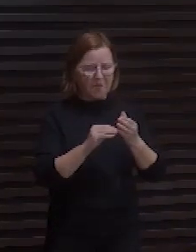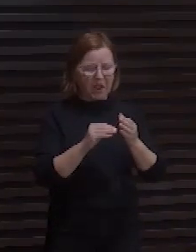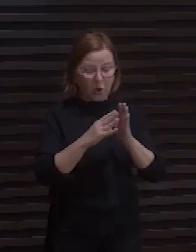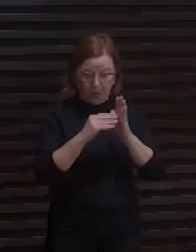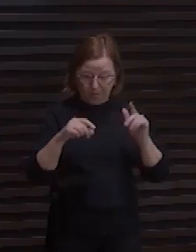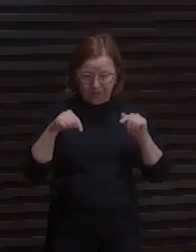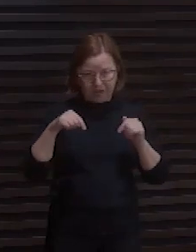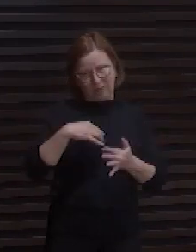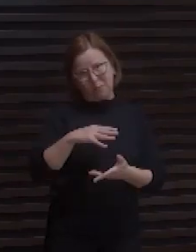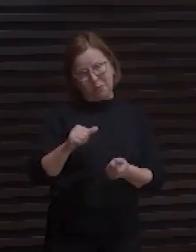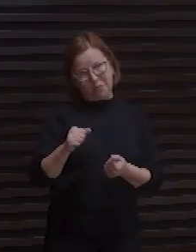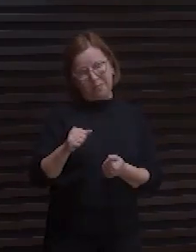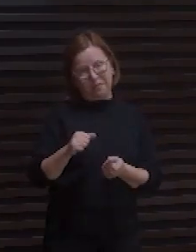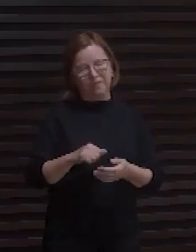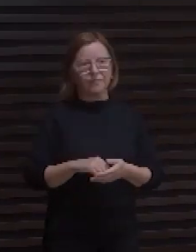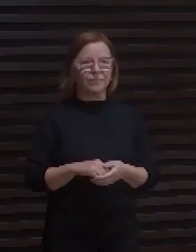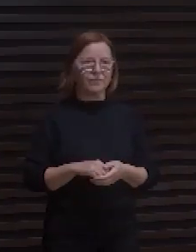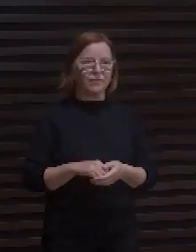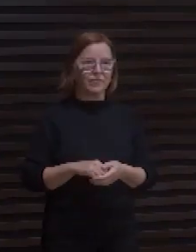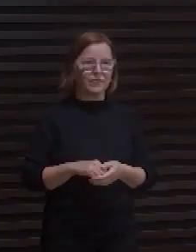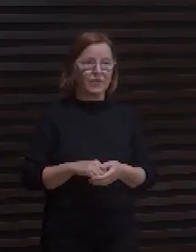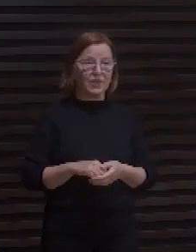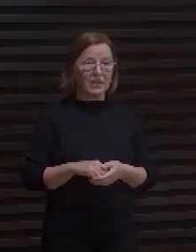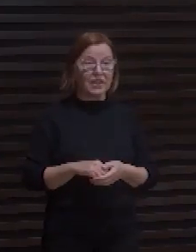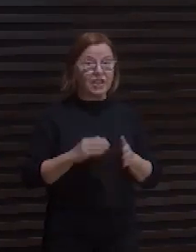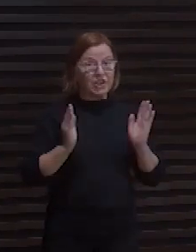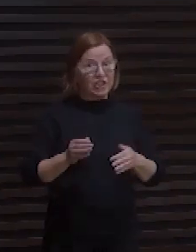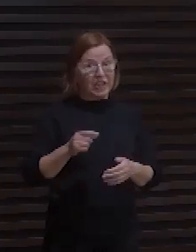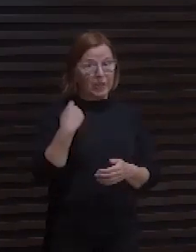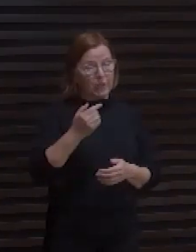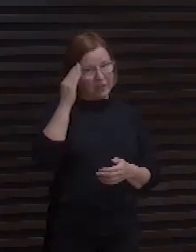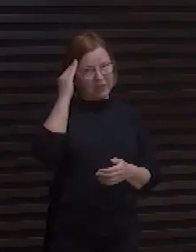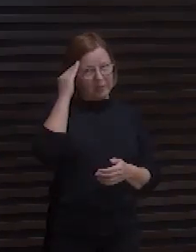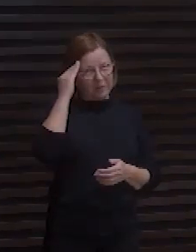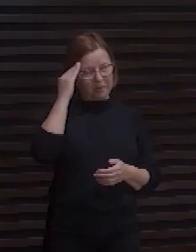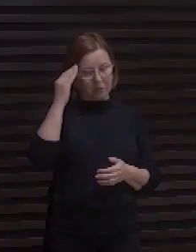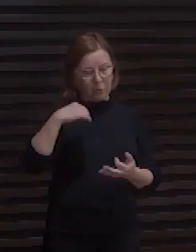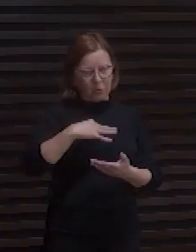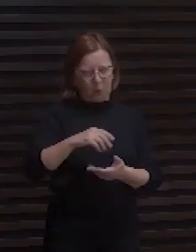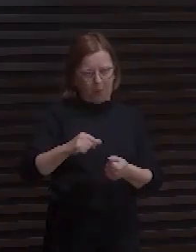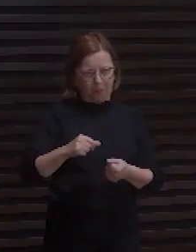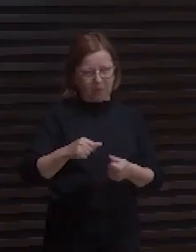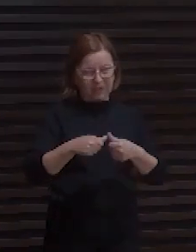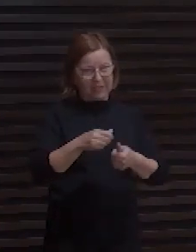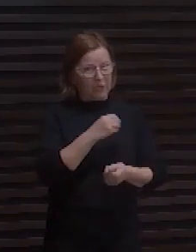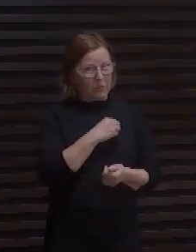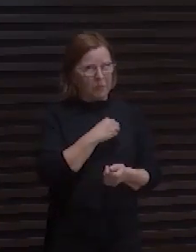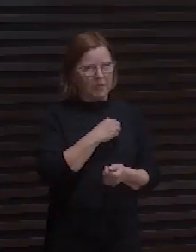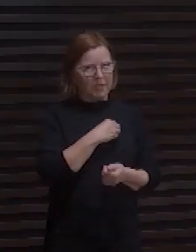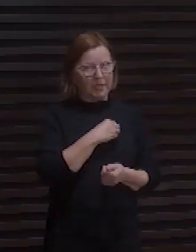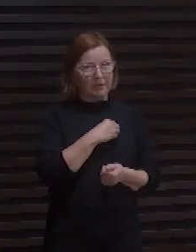tanto óbvio, já que sabemos que este mundo é caído e jaz no maligno. Todavia, as obviedades de